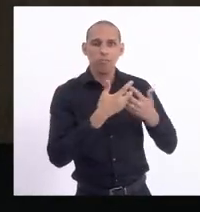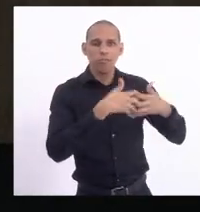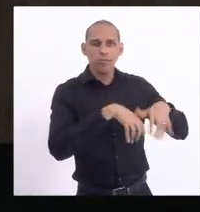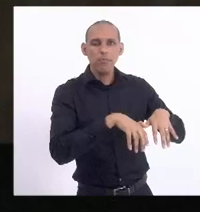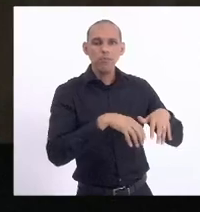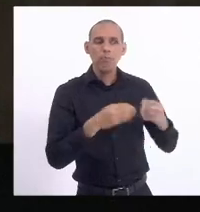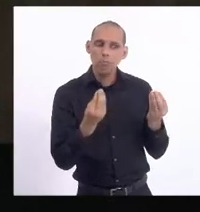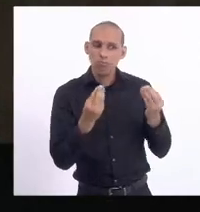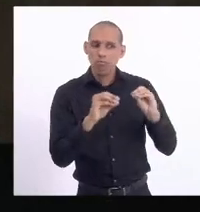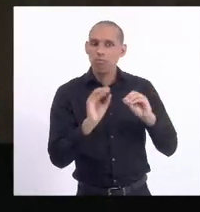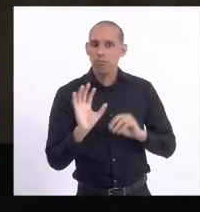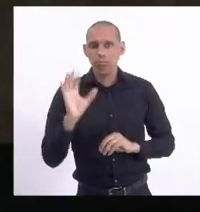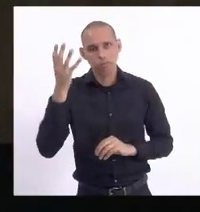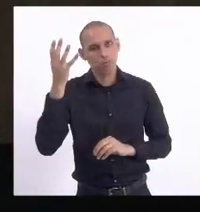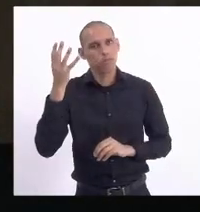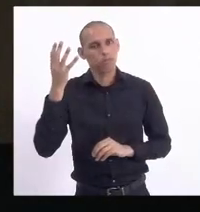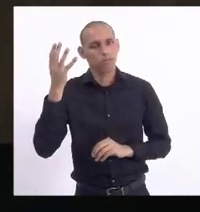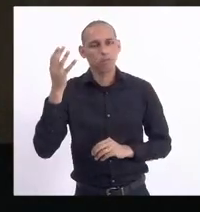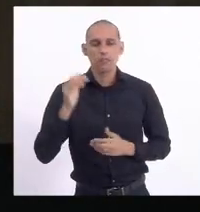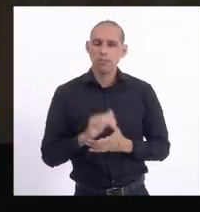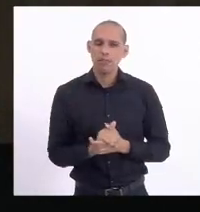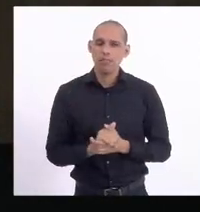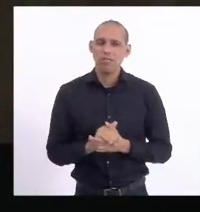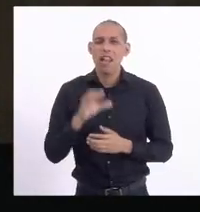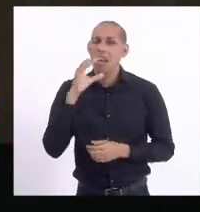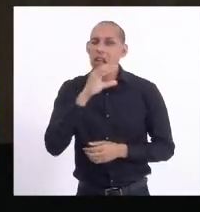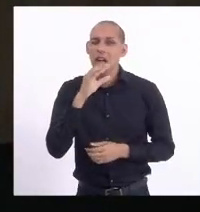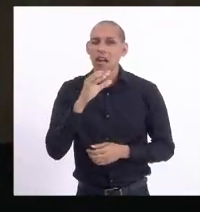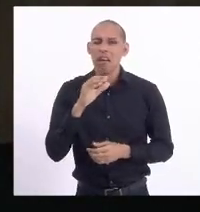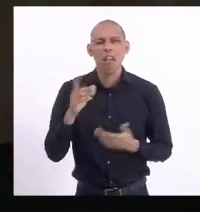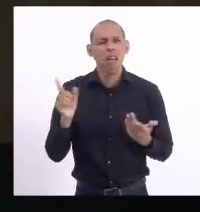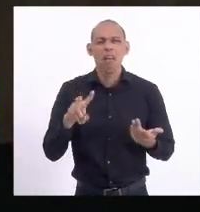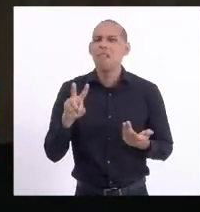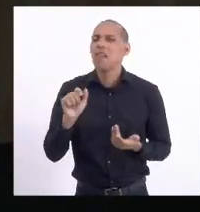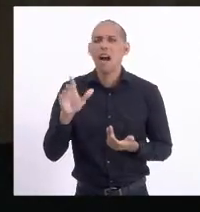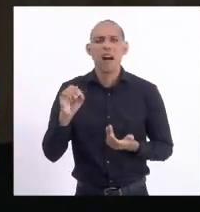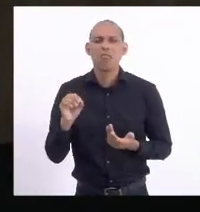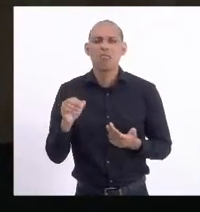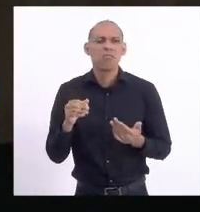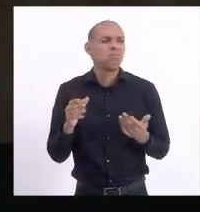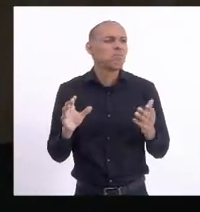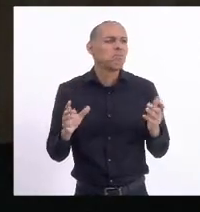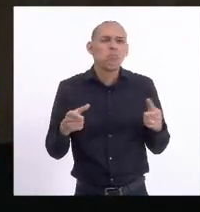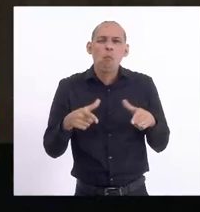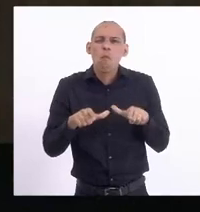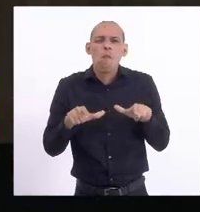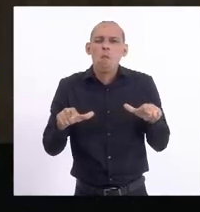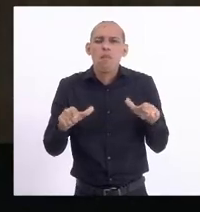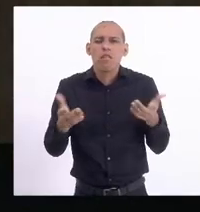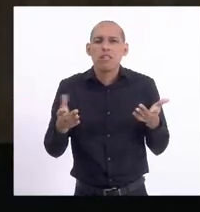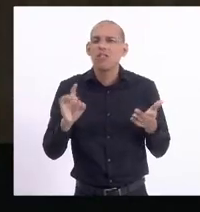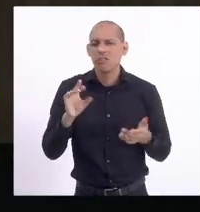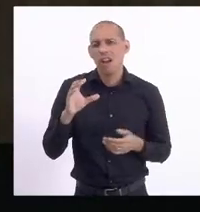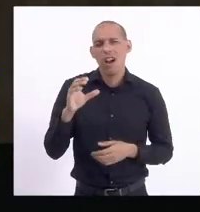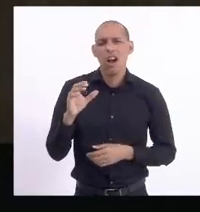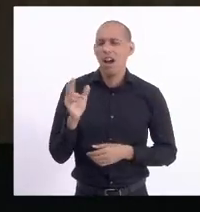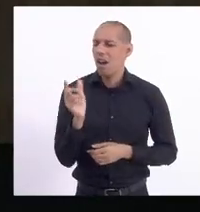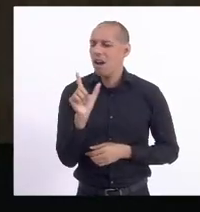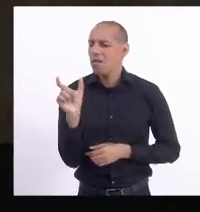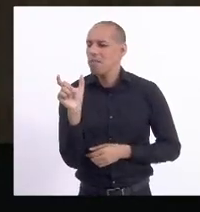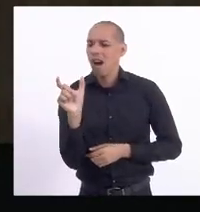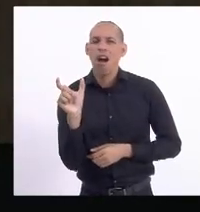está colocado calamidade pública. Emergência é algo vago. Eu acho que só tem que ter a palavra calamidade